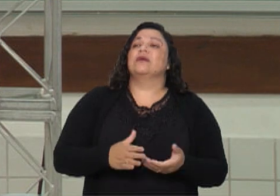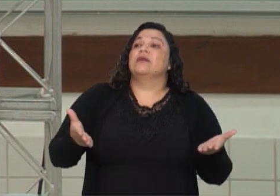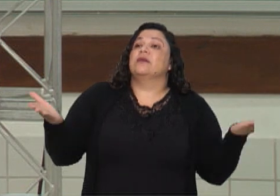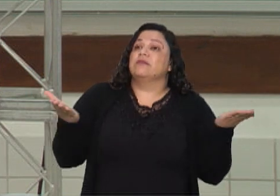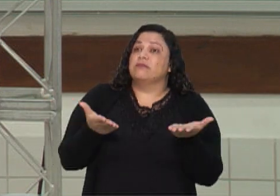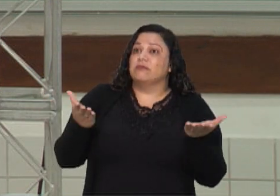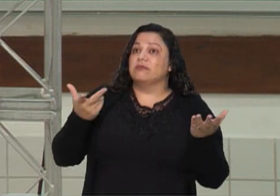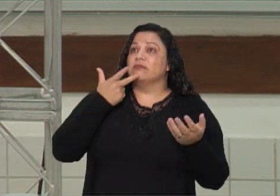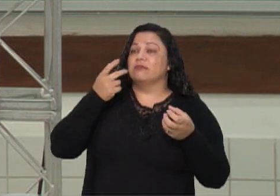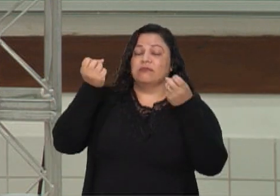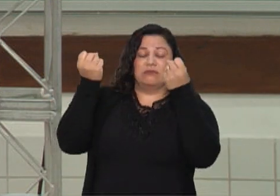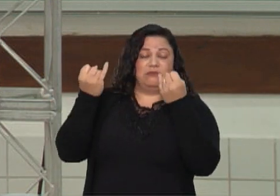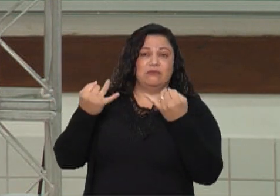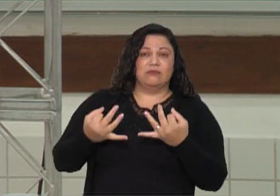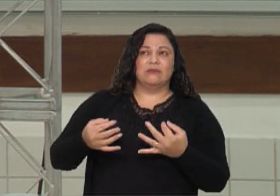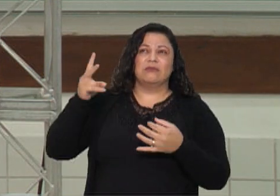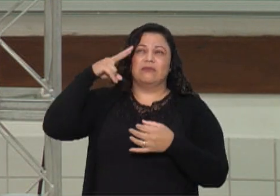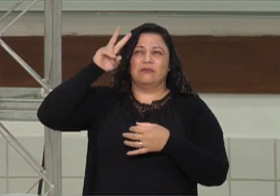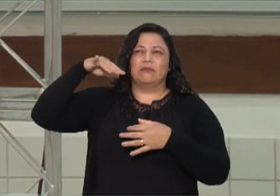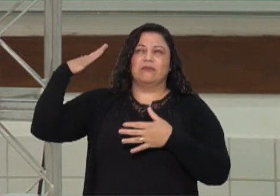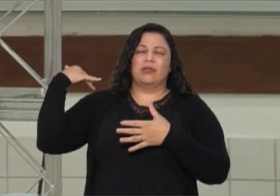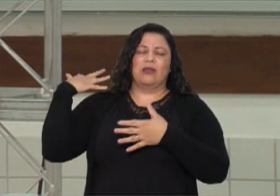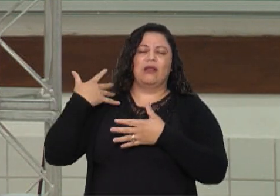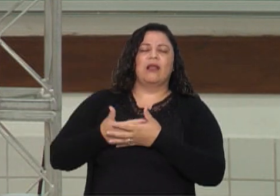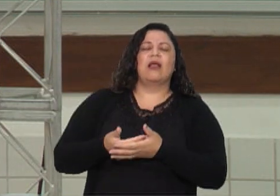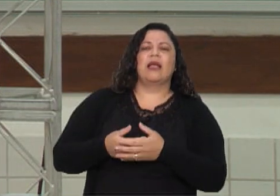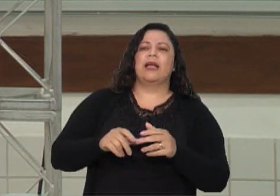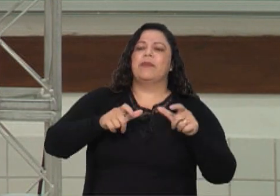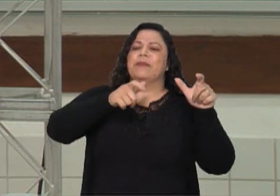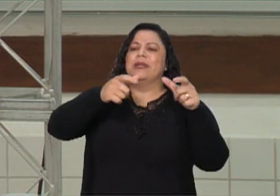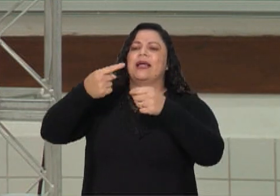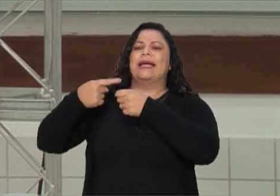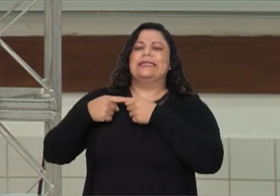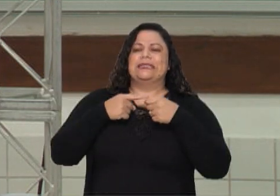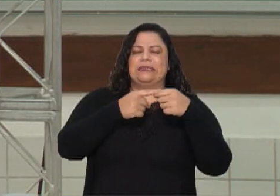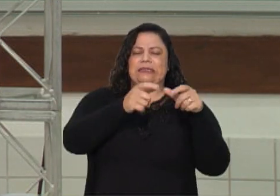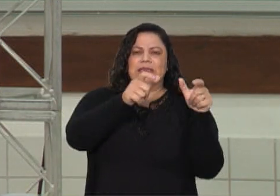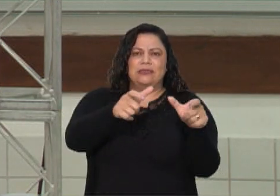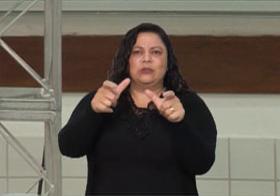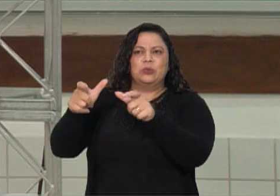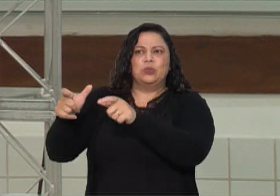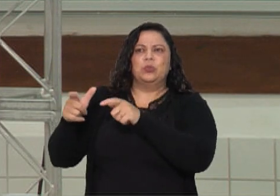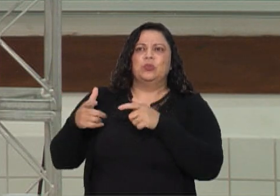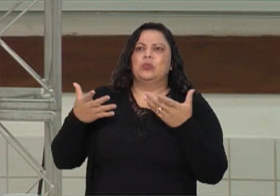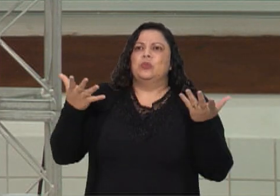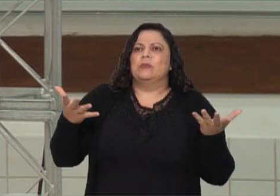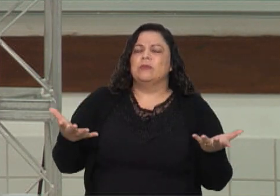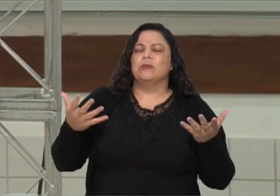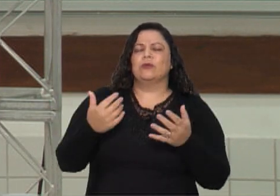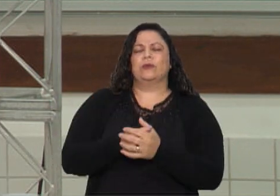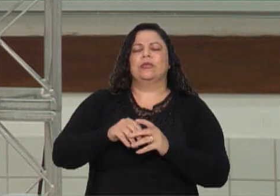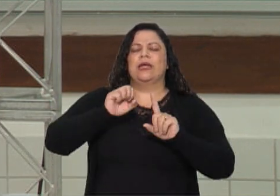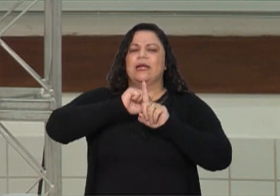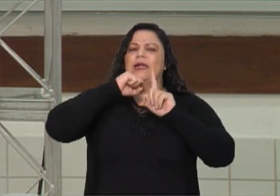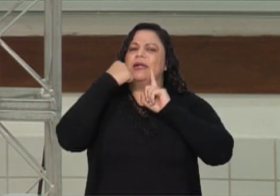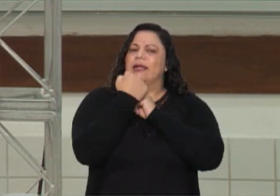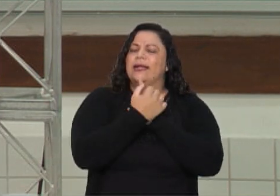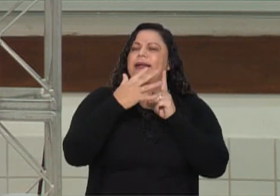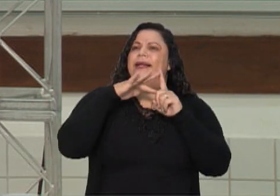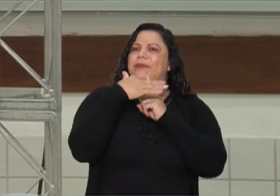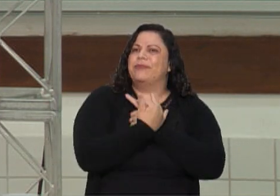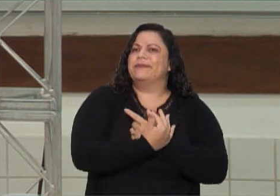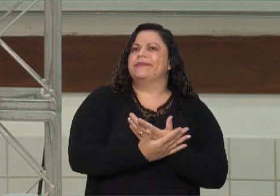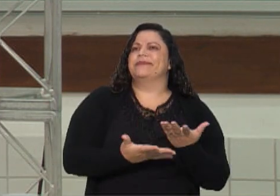fala ali que resgata um pouquinho da cidade, da localidade, traz um pouco dessa questão social,